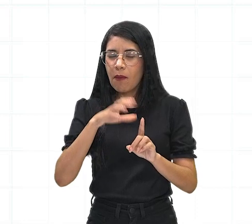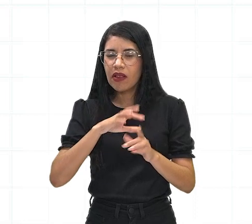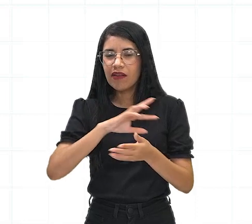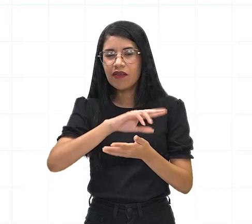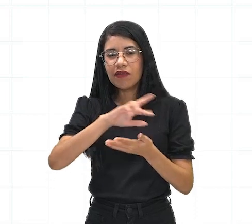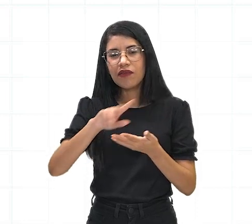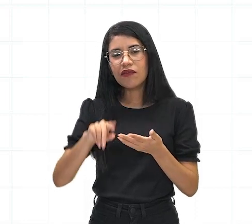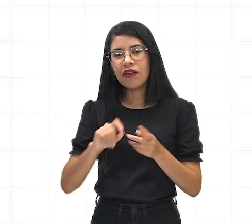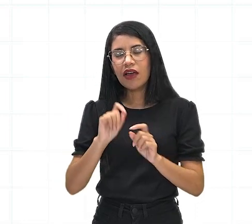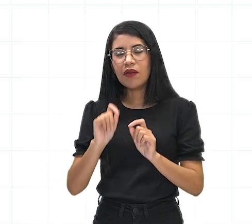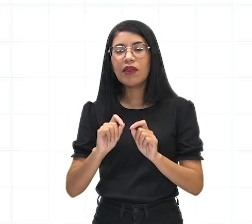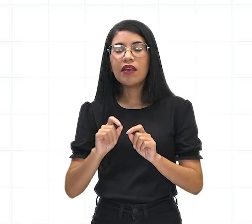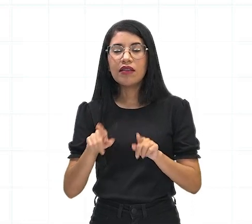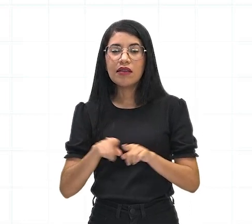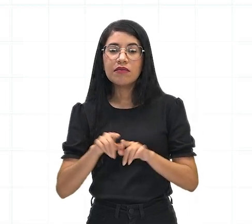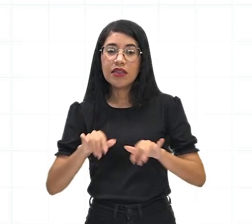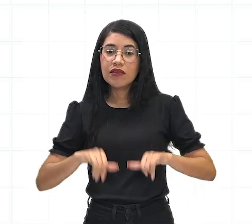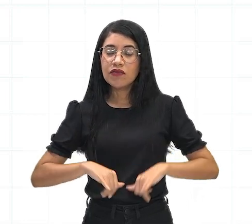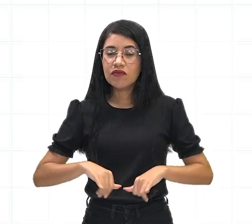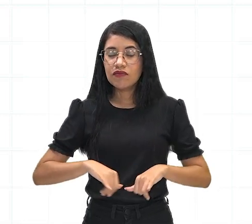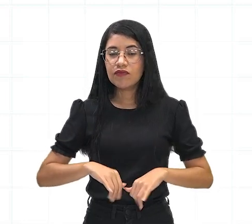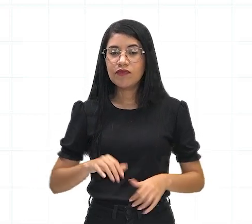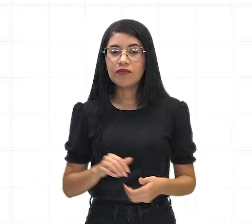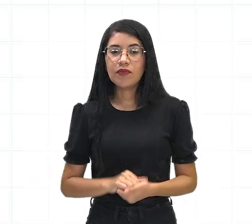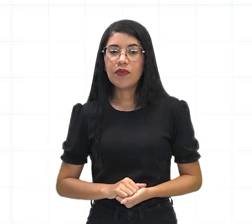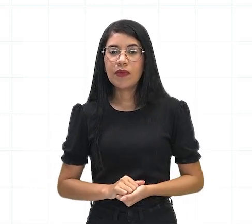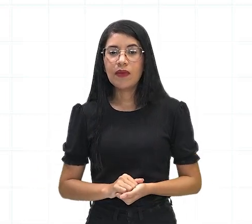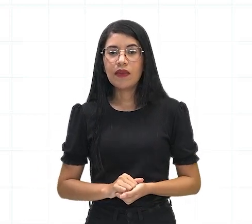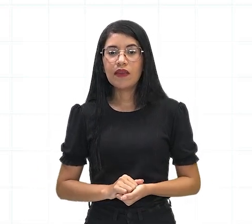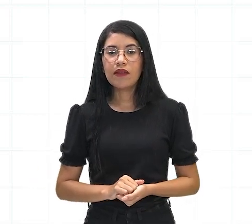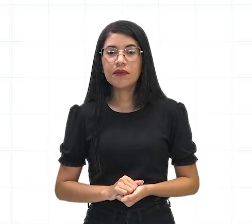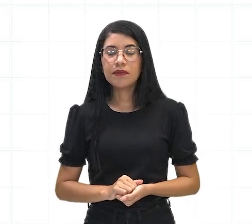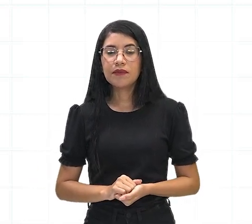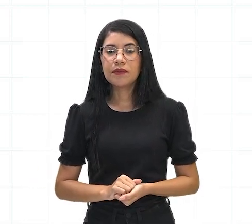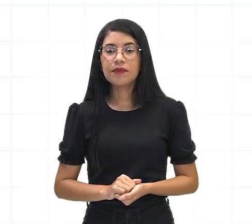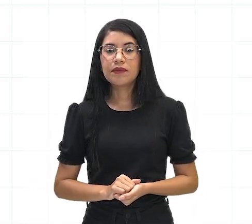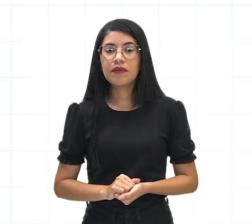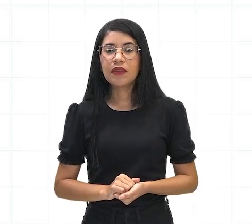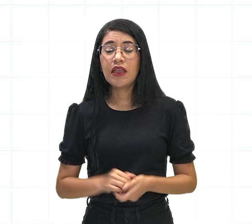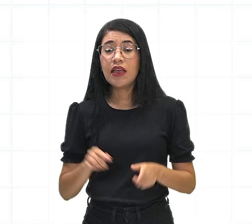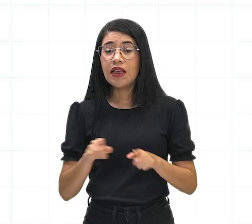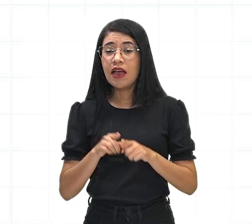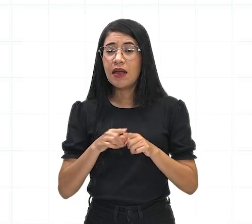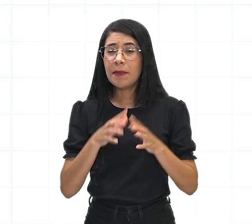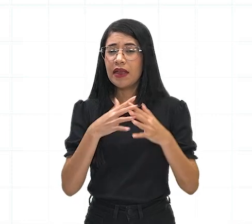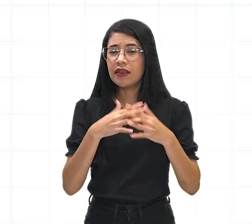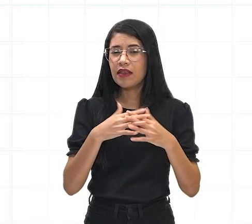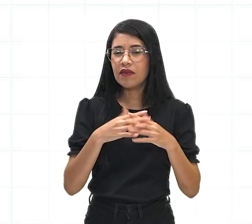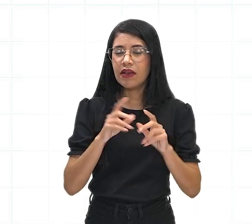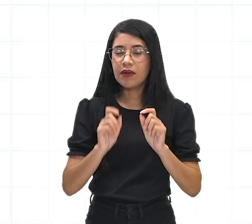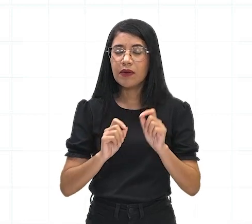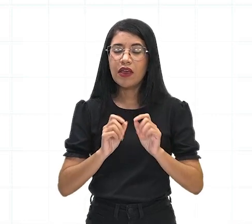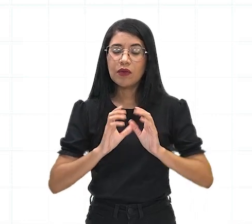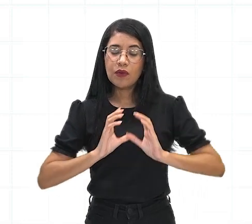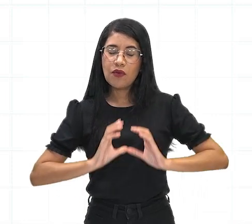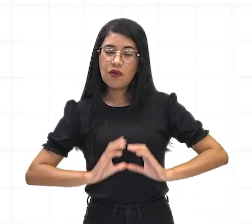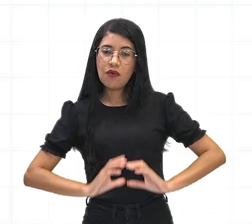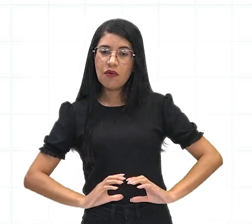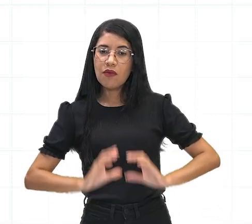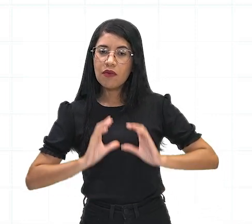né, leva ali a vulnerabilidade dessas pessoas. Esse fator ele interfere diretamente em